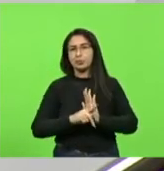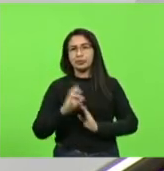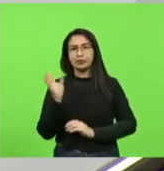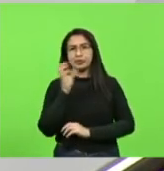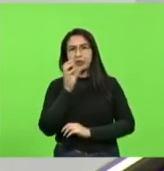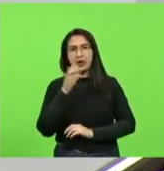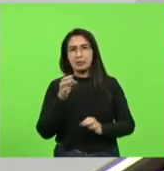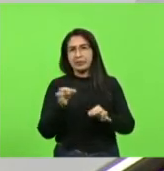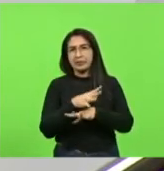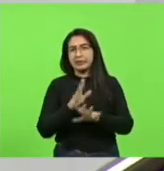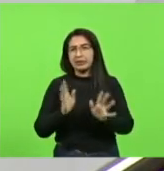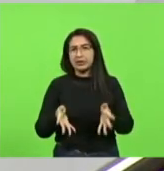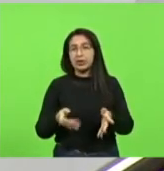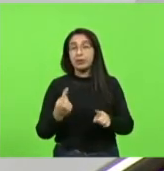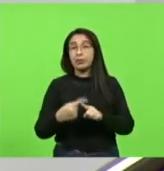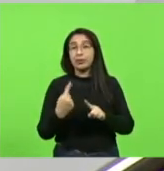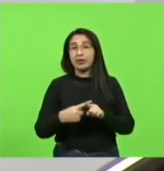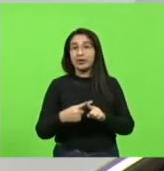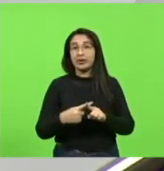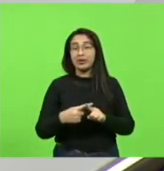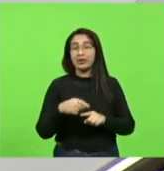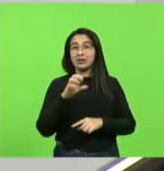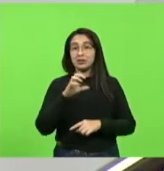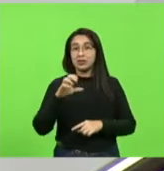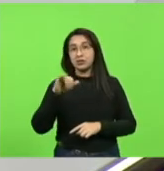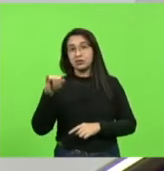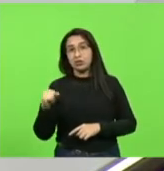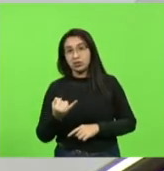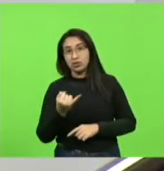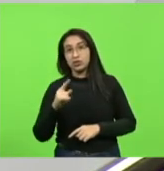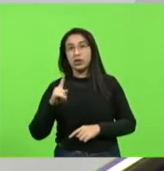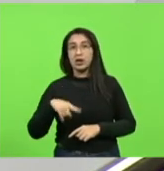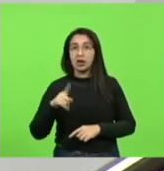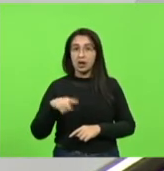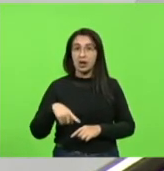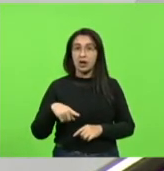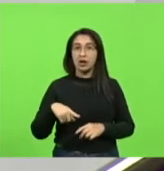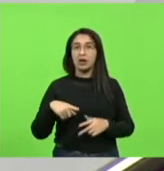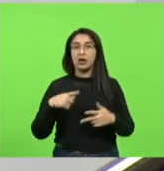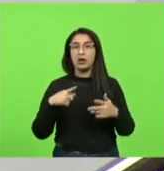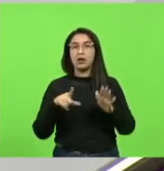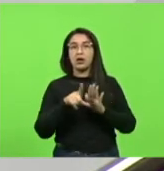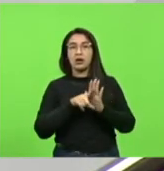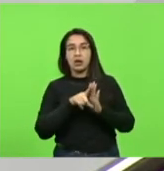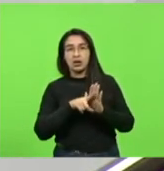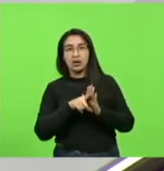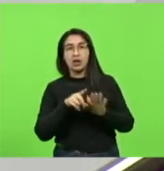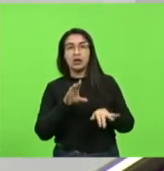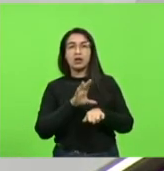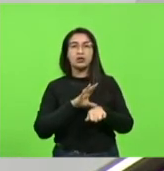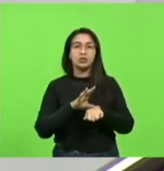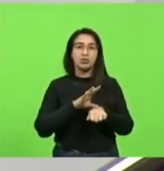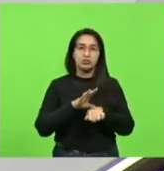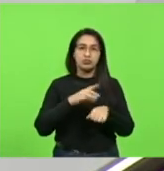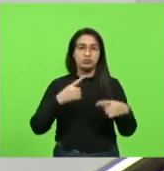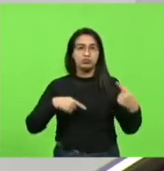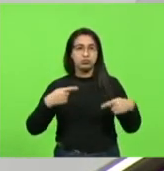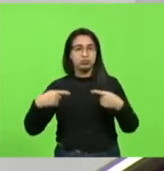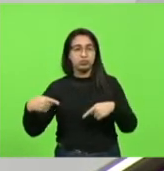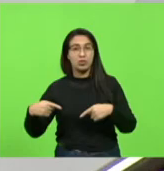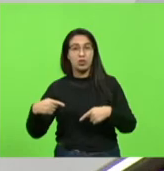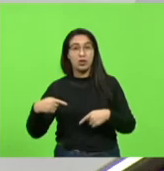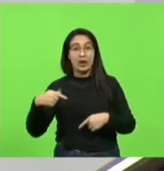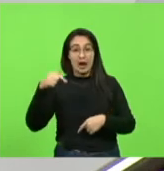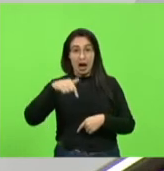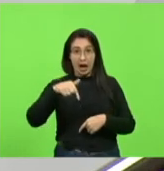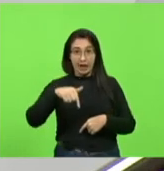porque ali na CCJ discute o quê? Legalidade, constitucionalidade, e lá no plenário, aqui